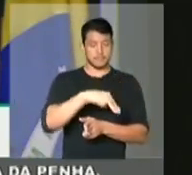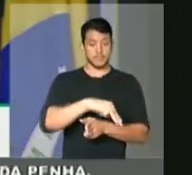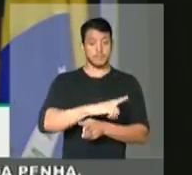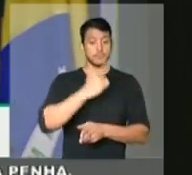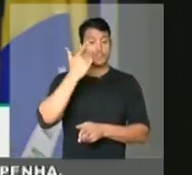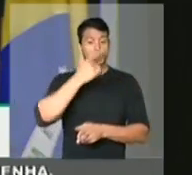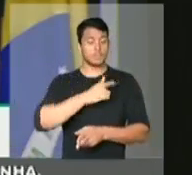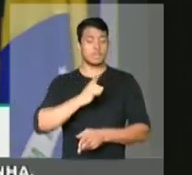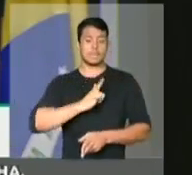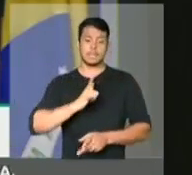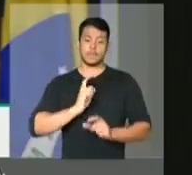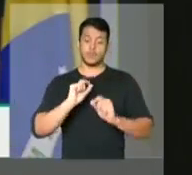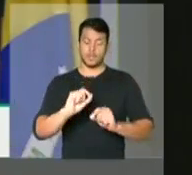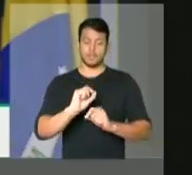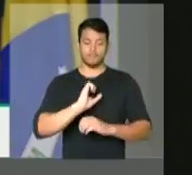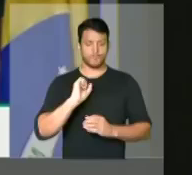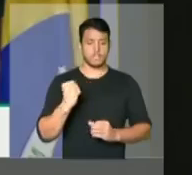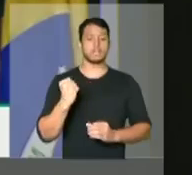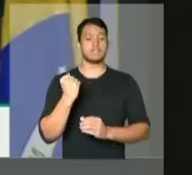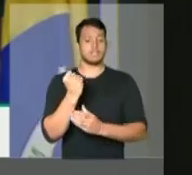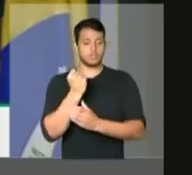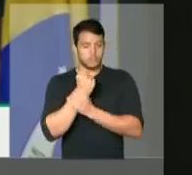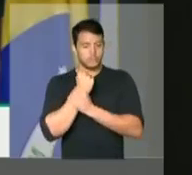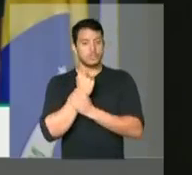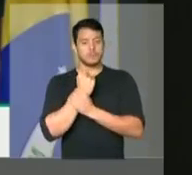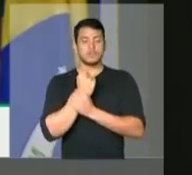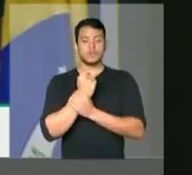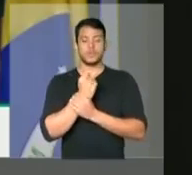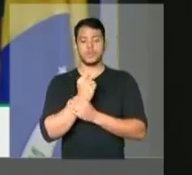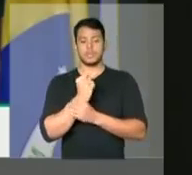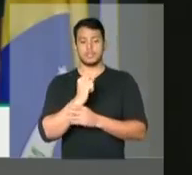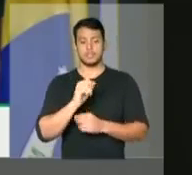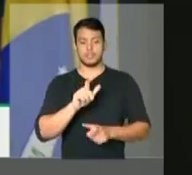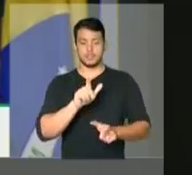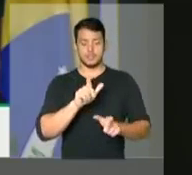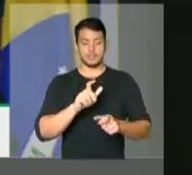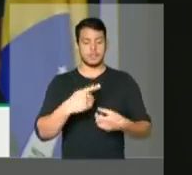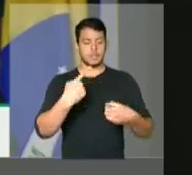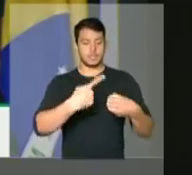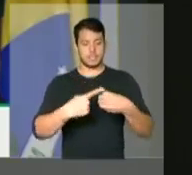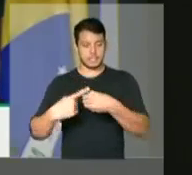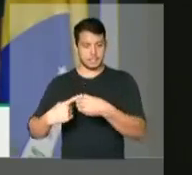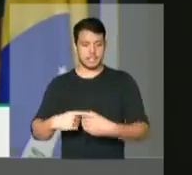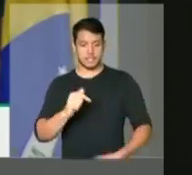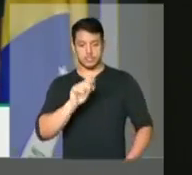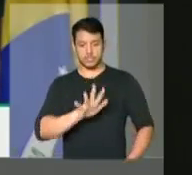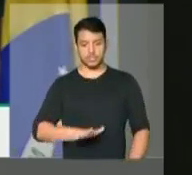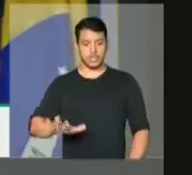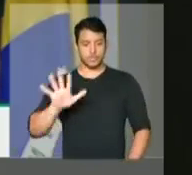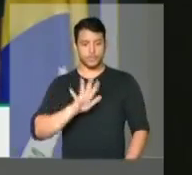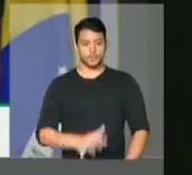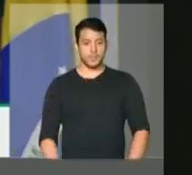do interesse público, especialmente a segurança dos municípios em geral.